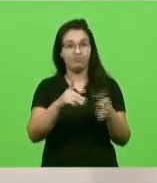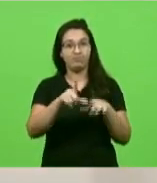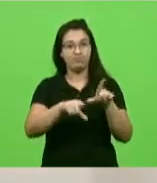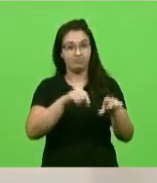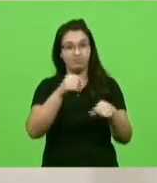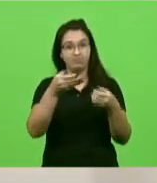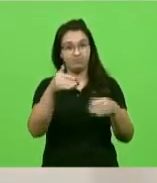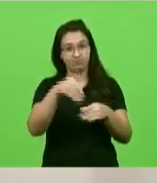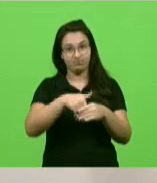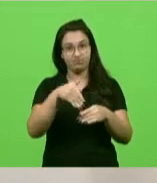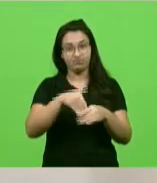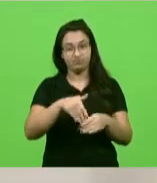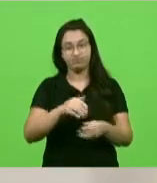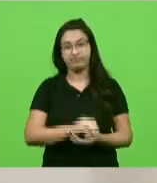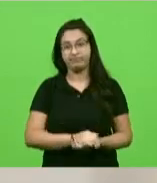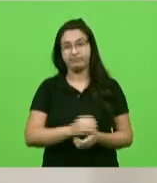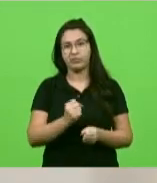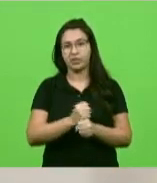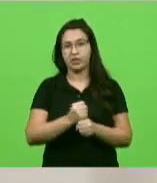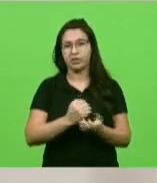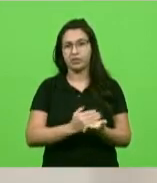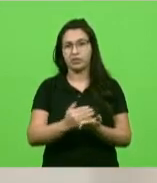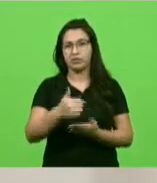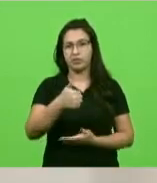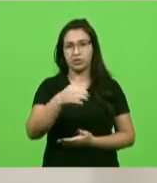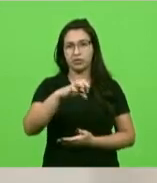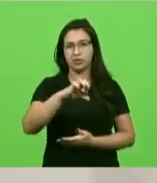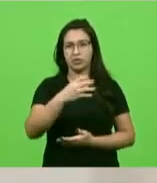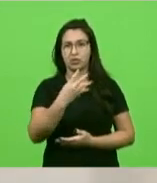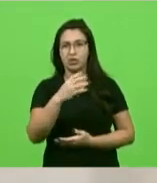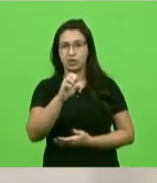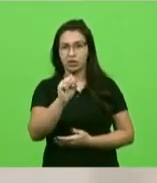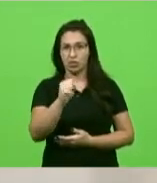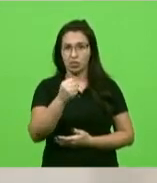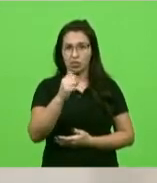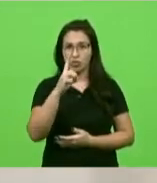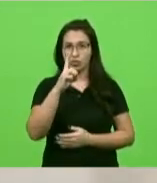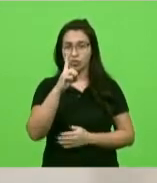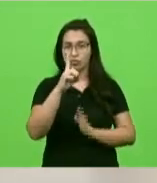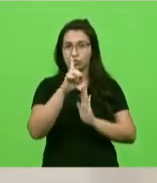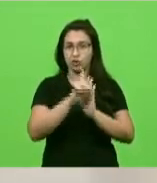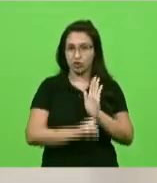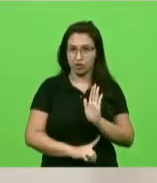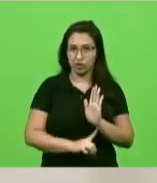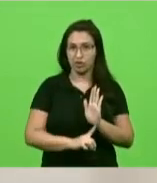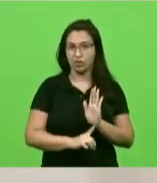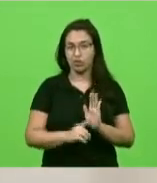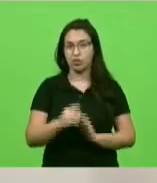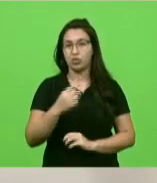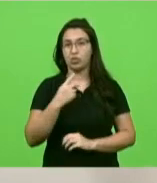Desde 1948, a Declaração Universal dos Direitos do Homem, no artigo